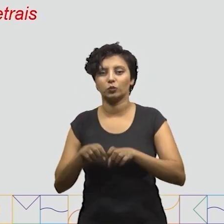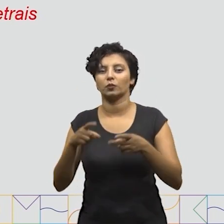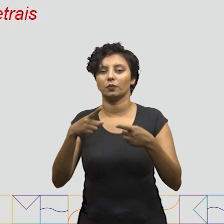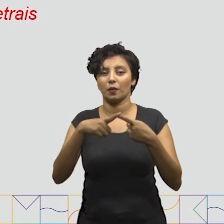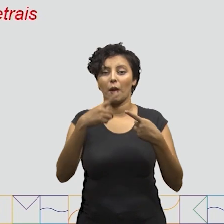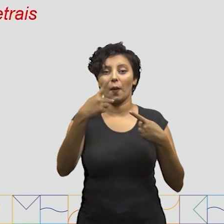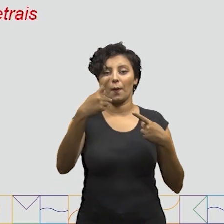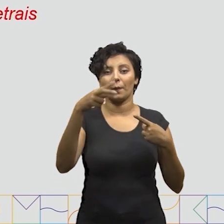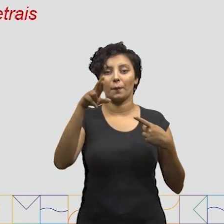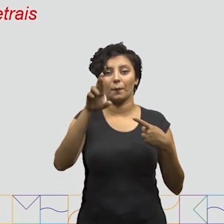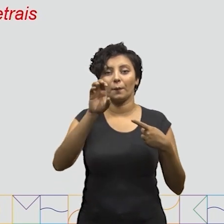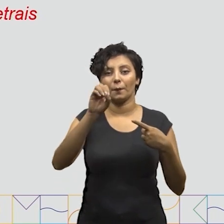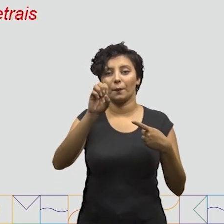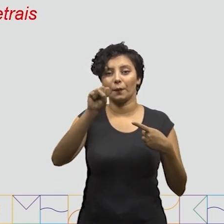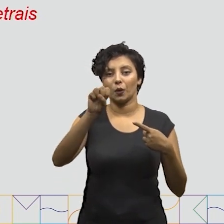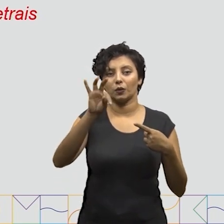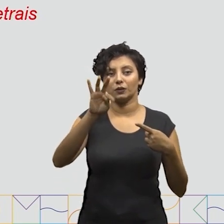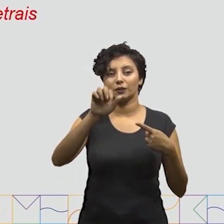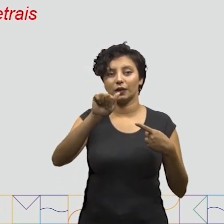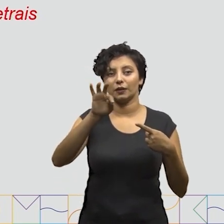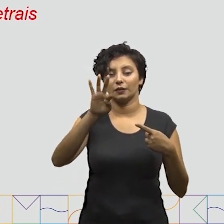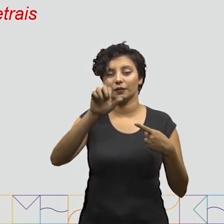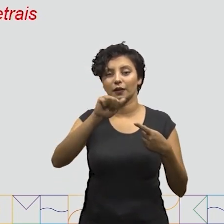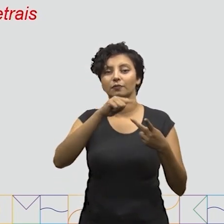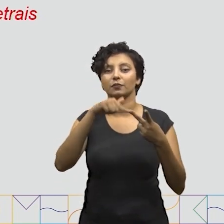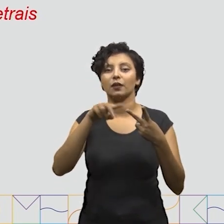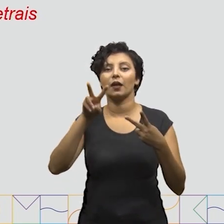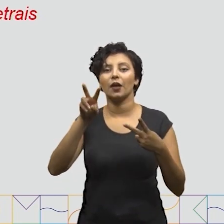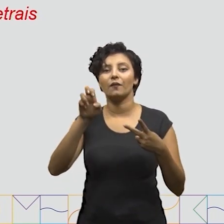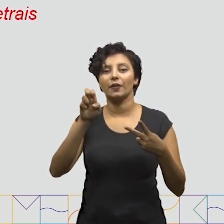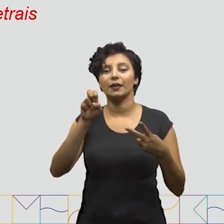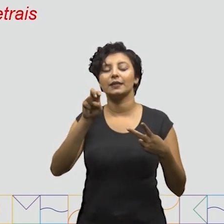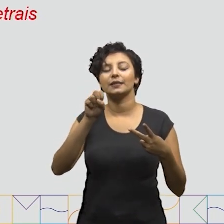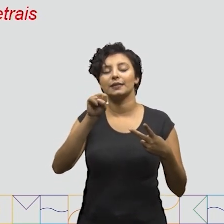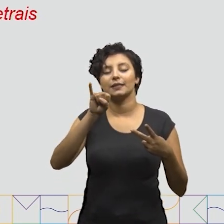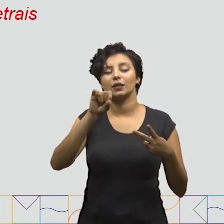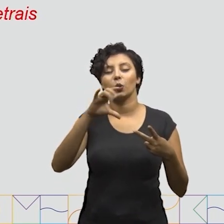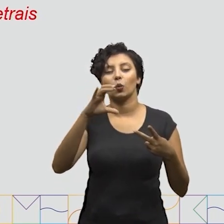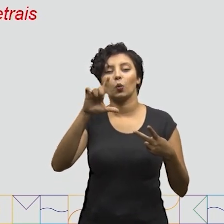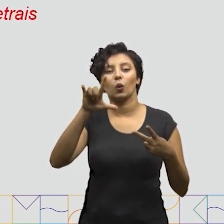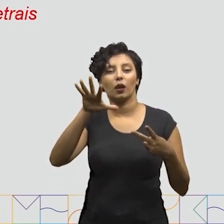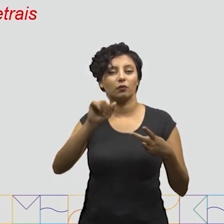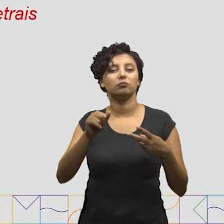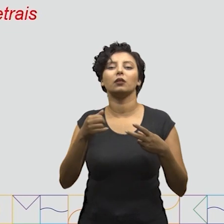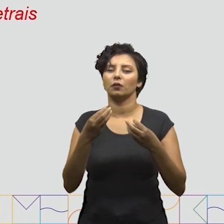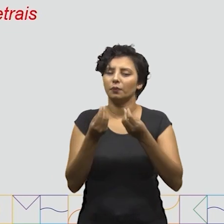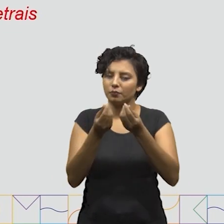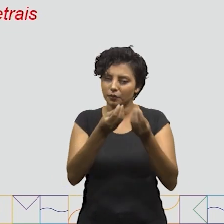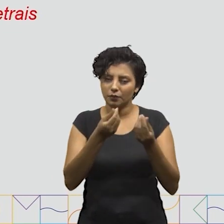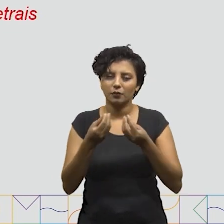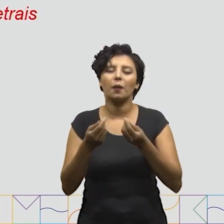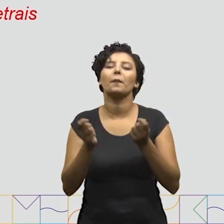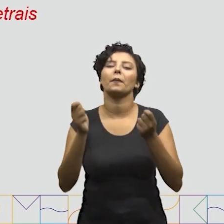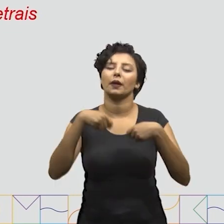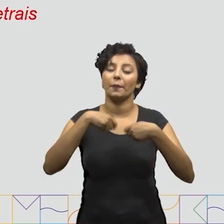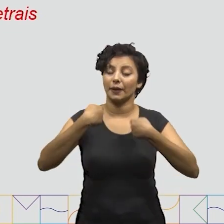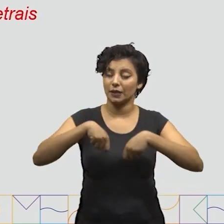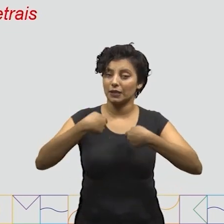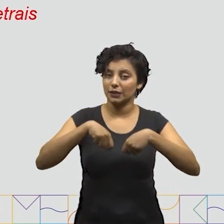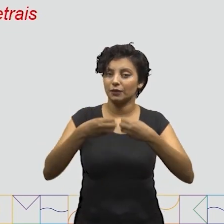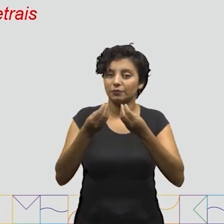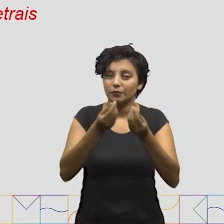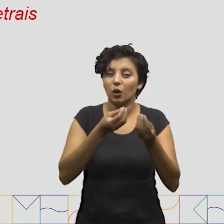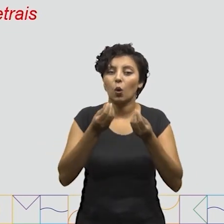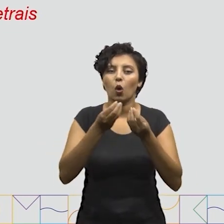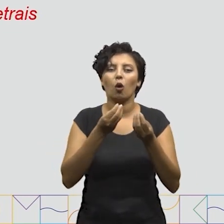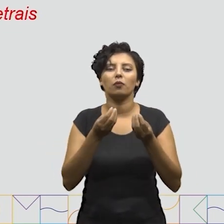estruturas, a próstata e as vesículas seminais, que produzem e expelem substâncias necessárias